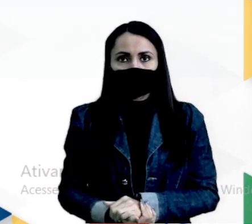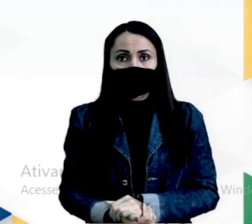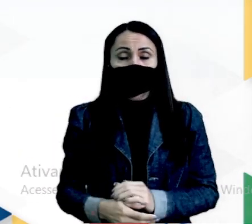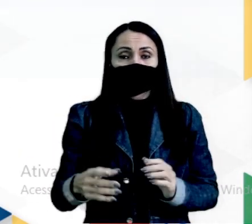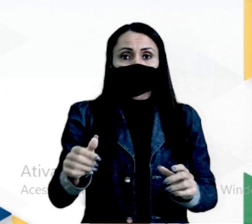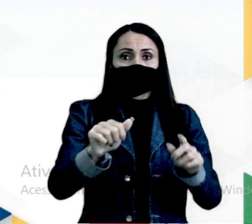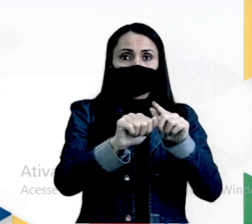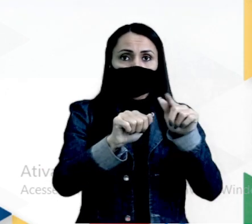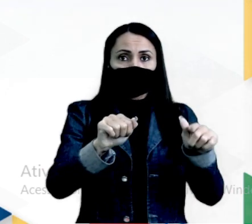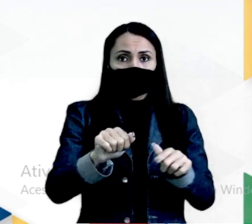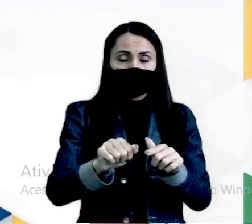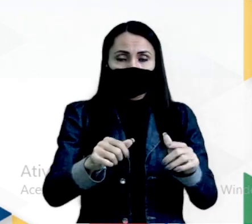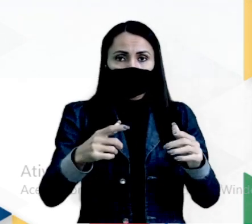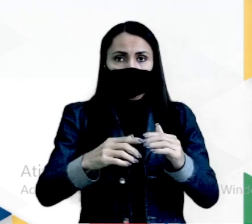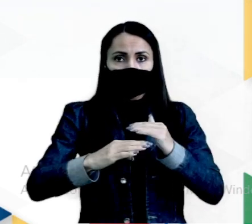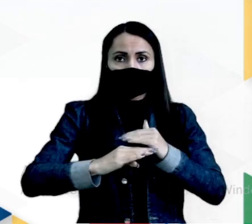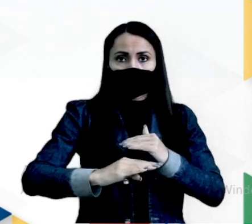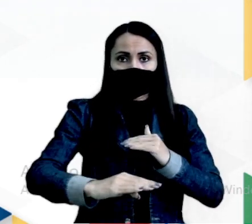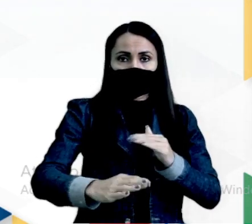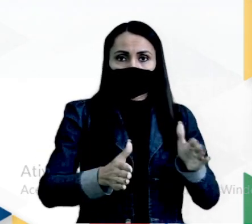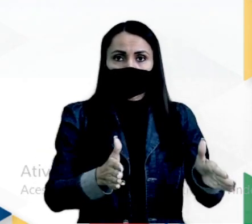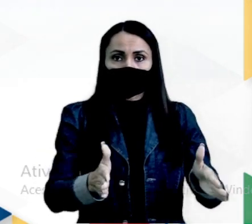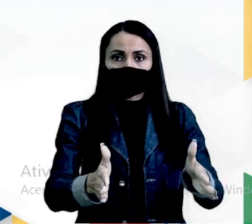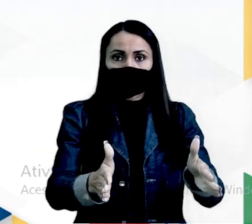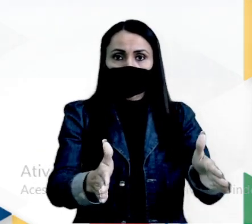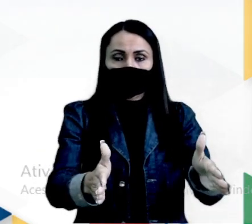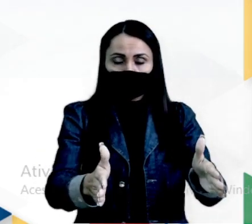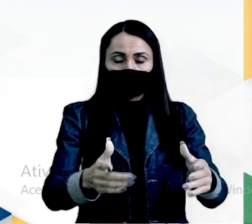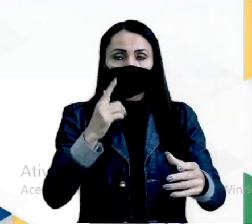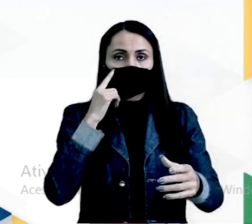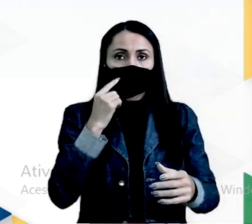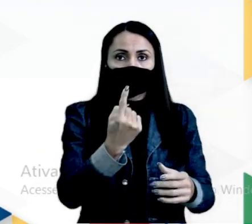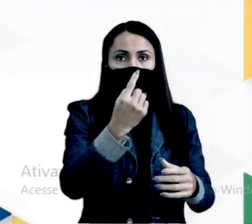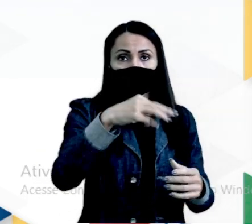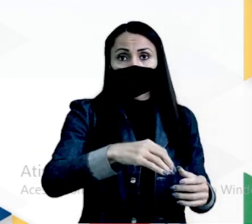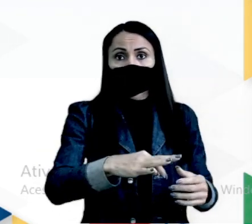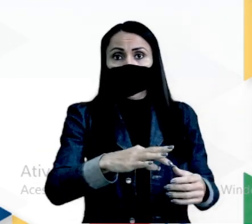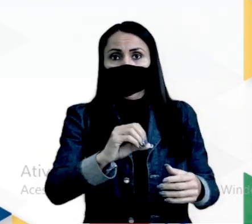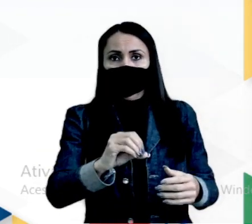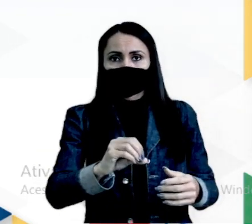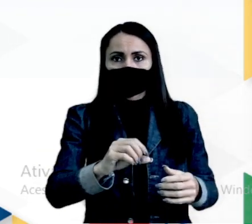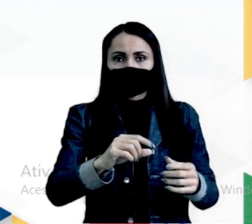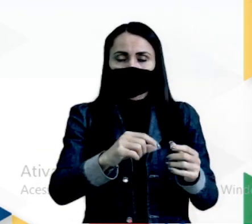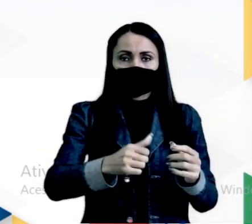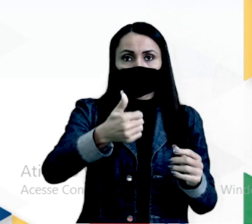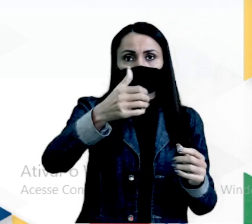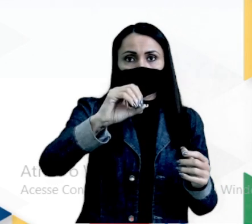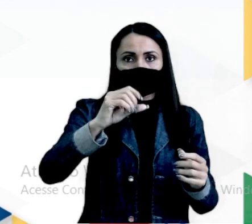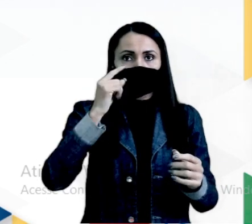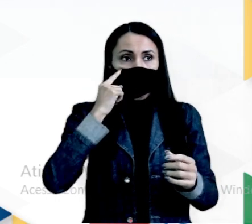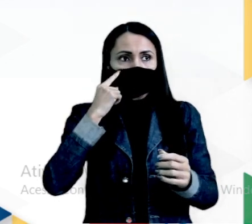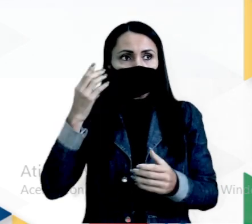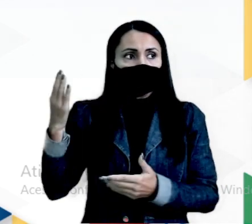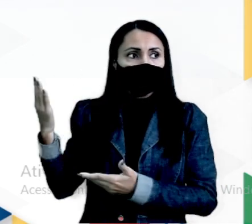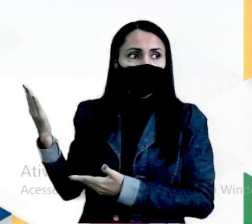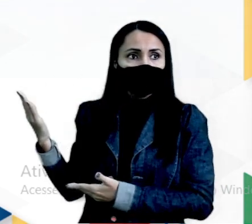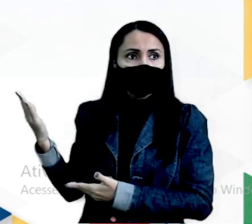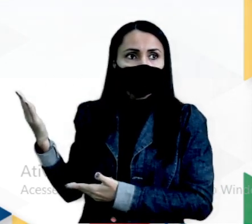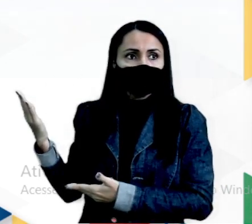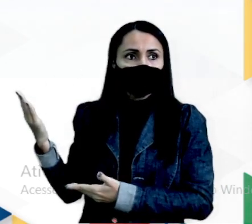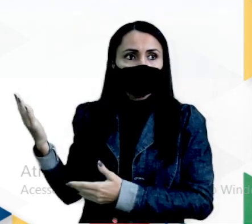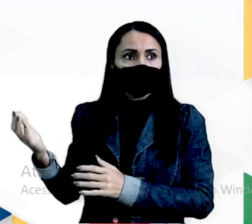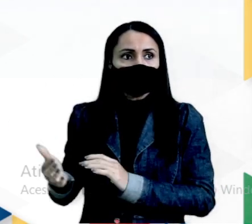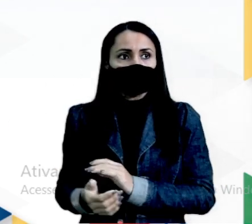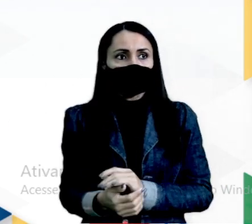item A. O corredor todo tem medidas de dimensões de 1 metro por 10. Tá vendo aí na imagem? 1